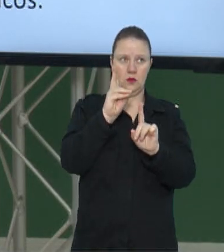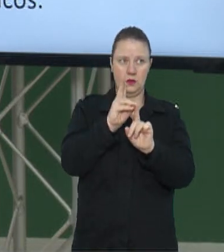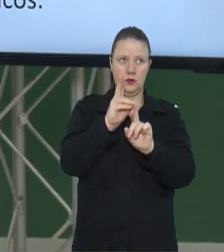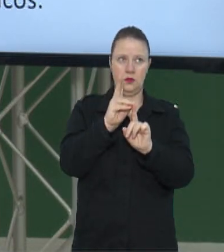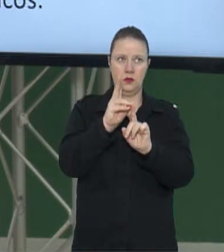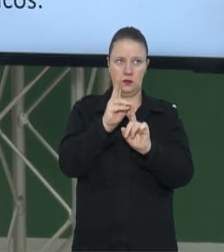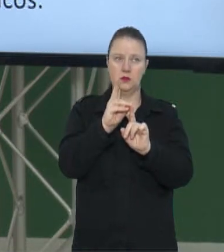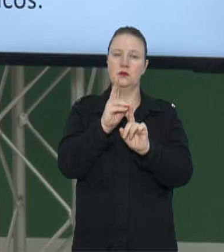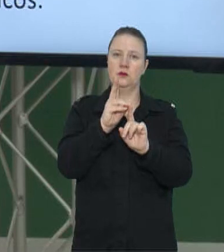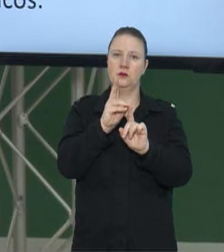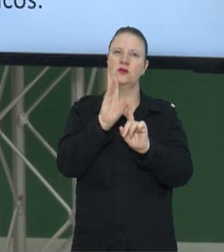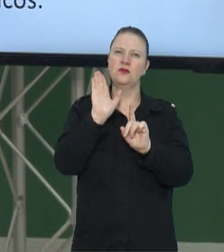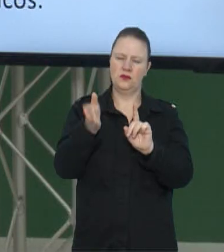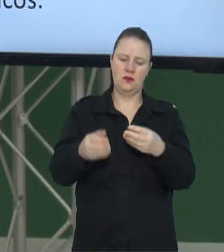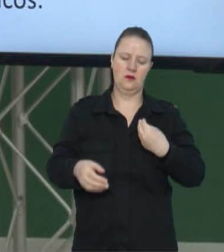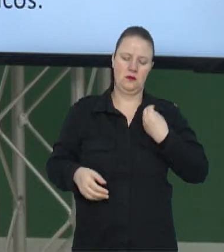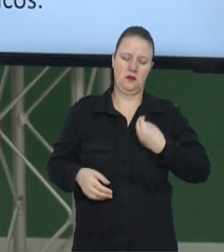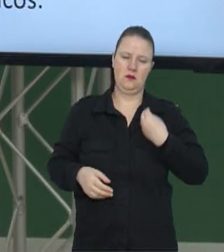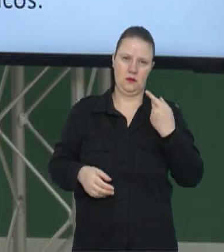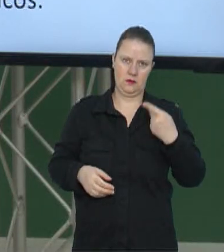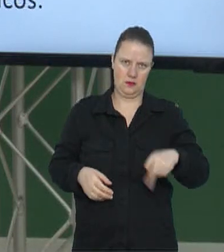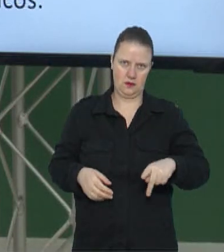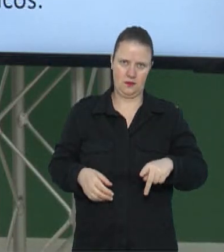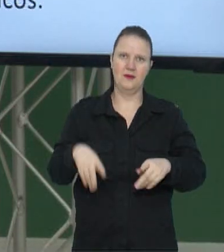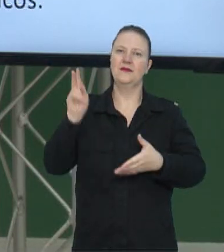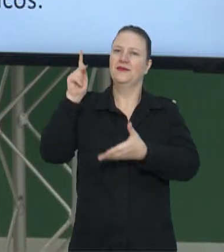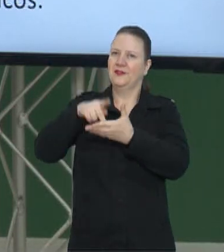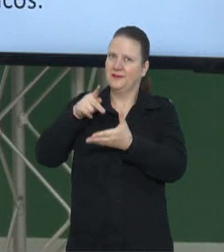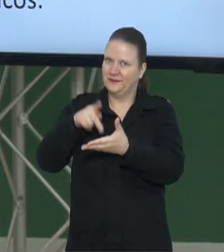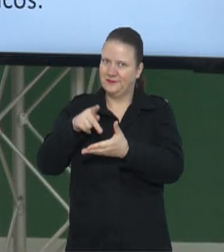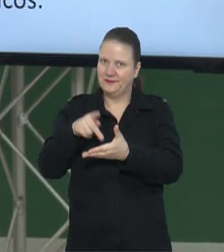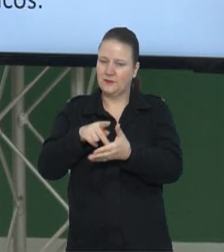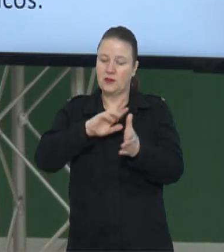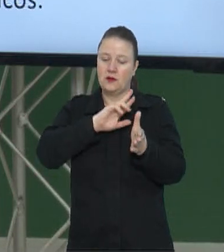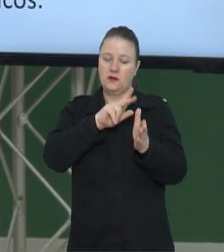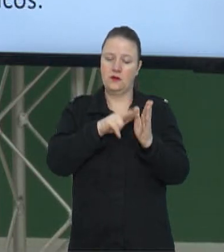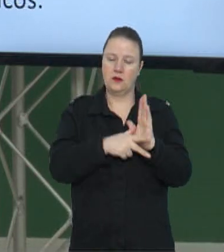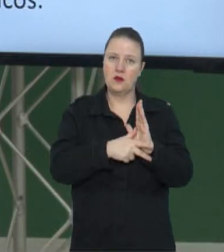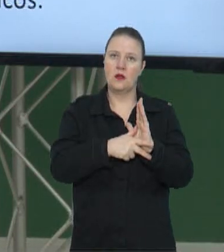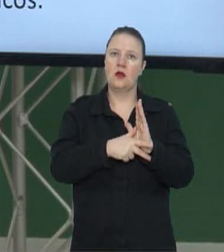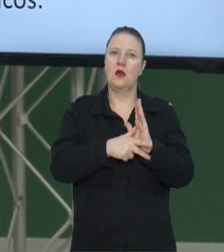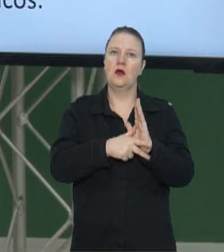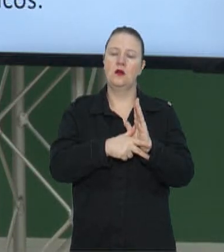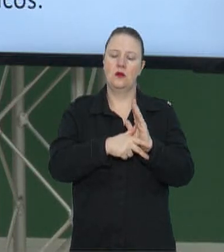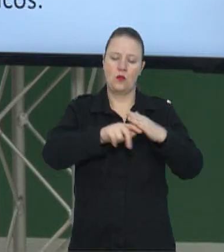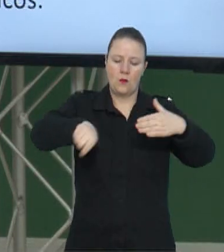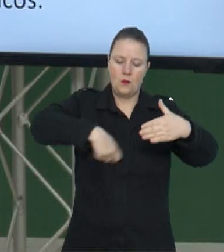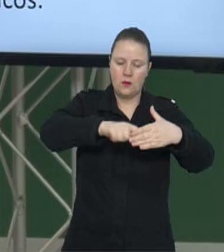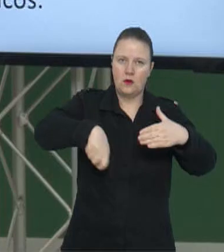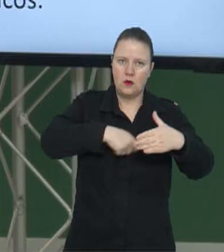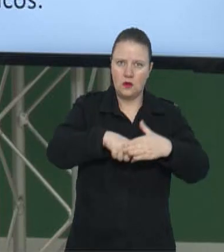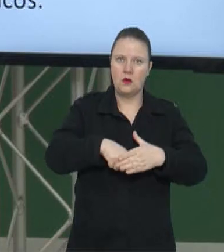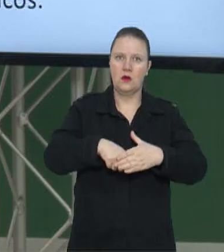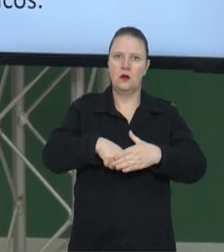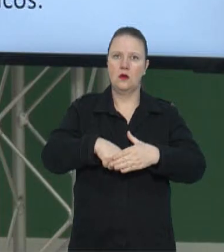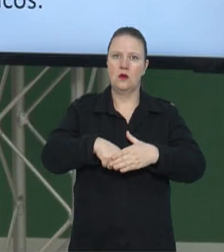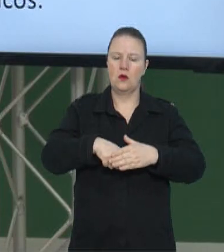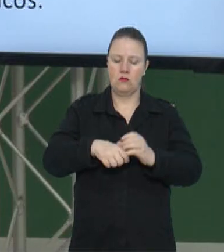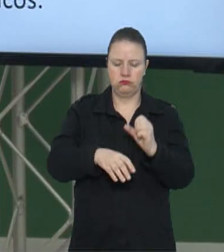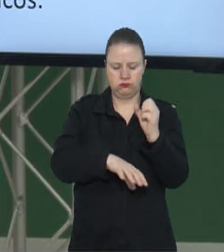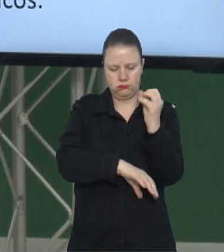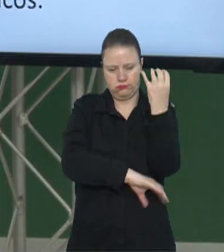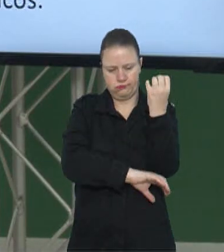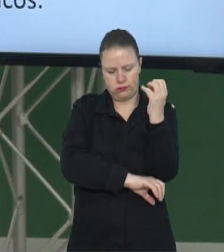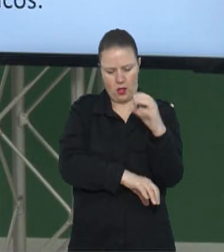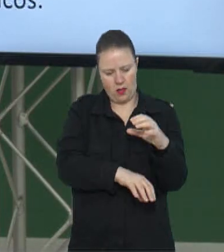é verdadeiro. Vários pratos feitos com milho e mandioca também são influências indígenas. Isso também